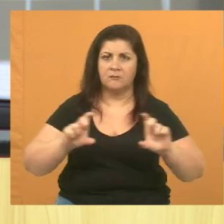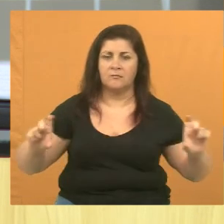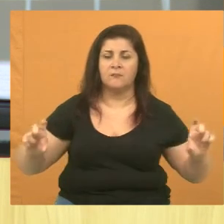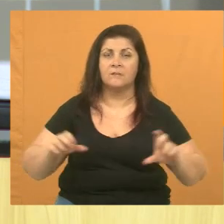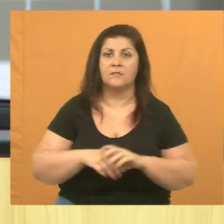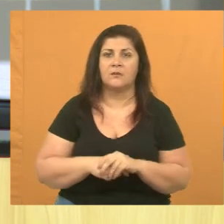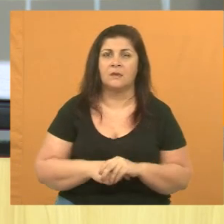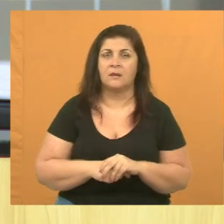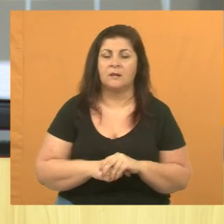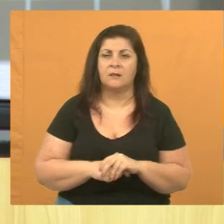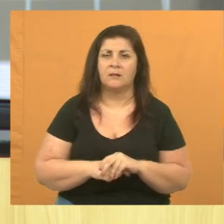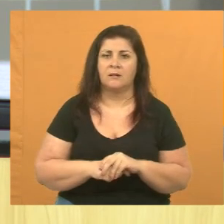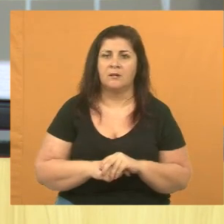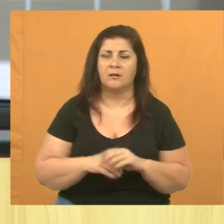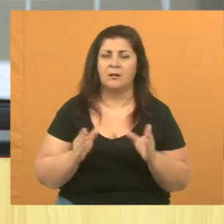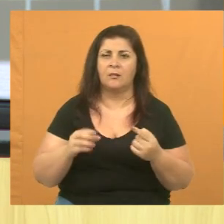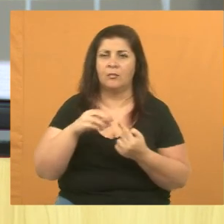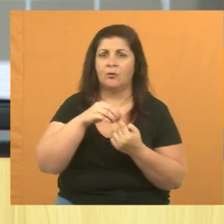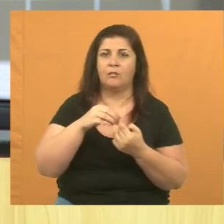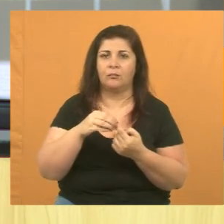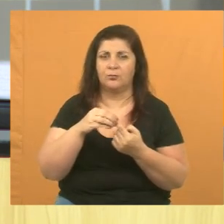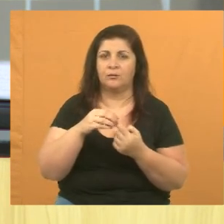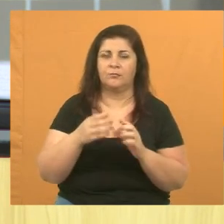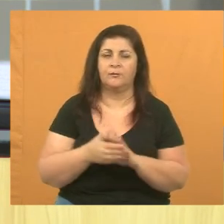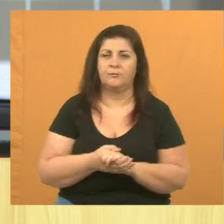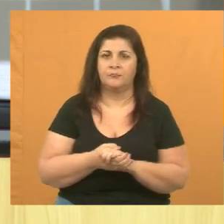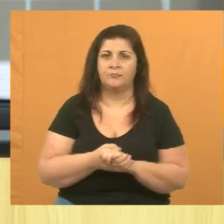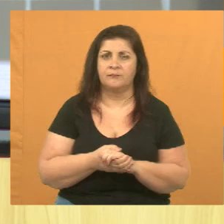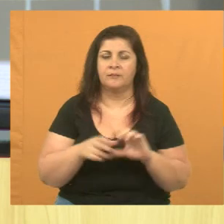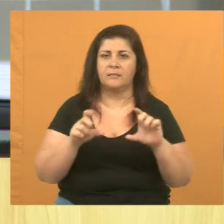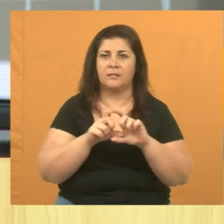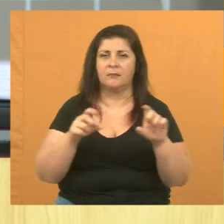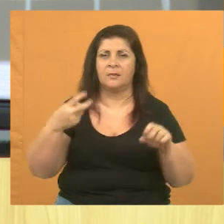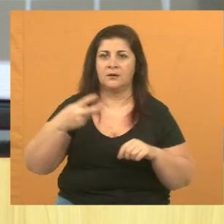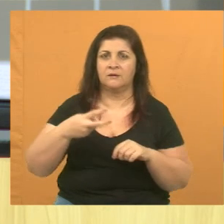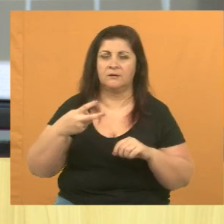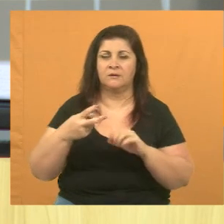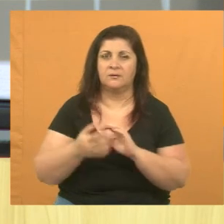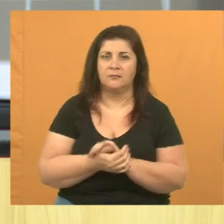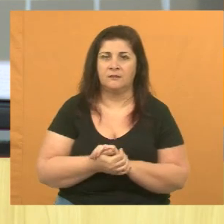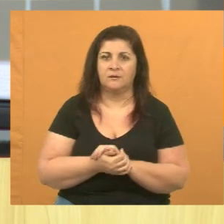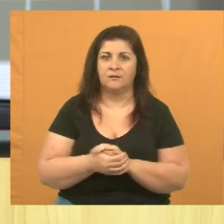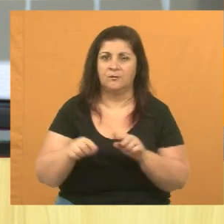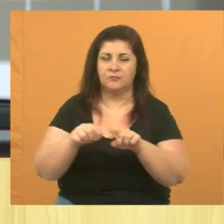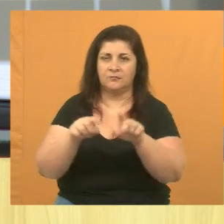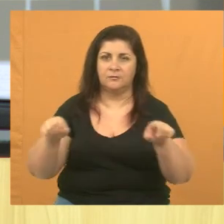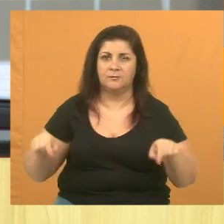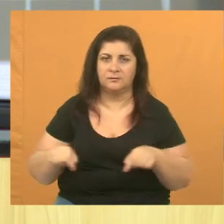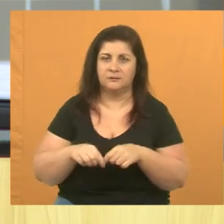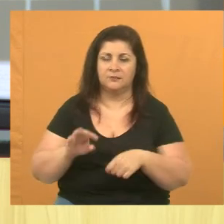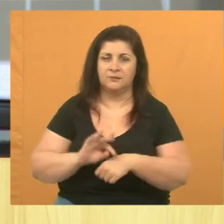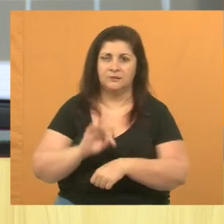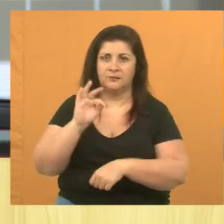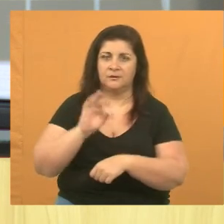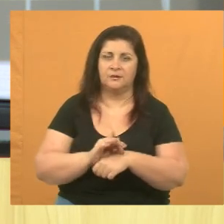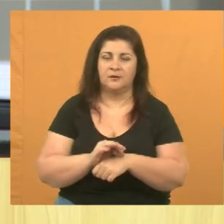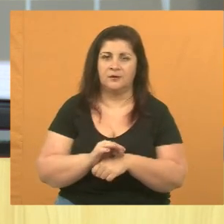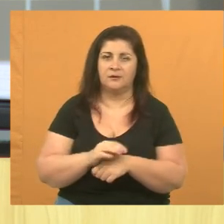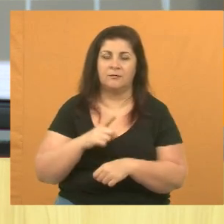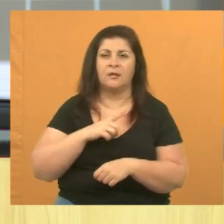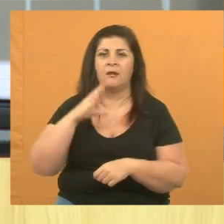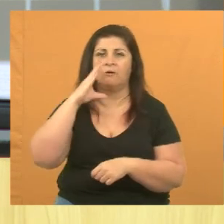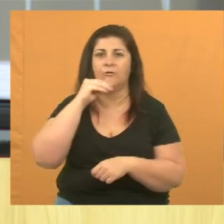passando o atual parágrafo único a ser o primeiro. Parágrafo 2º. O escritório técnico é composto por